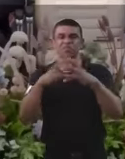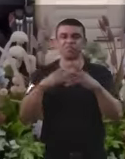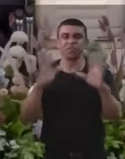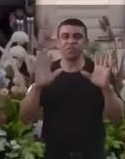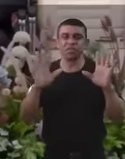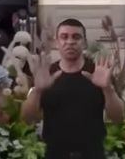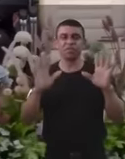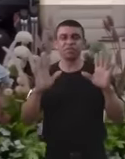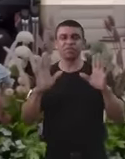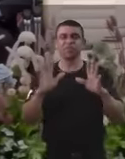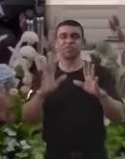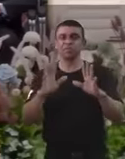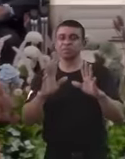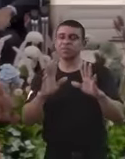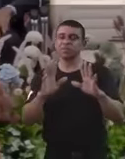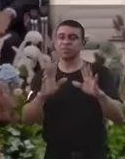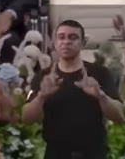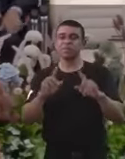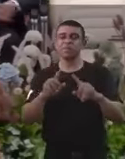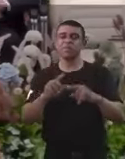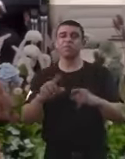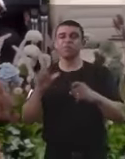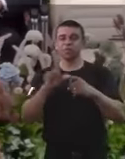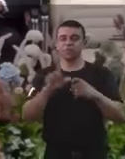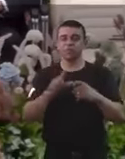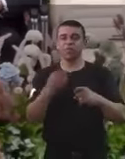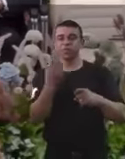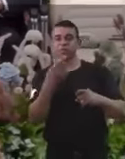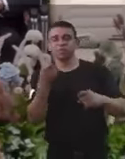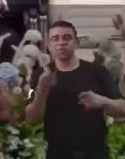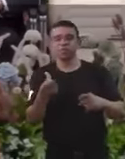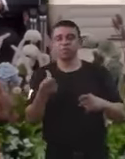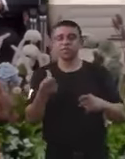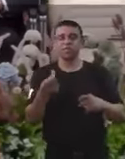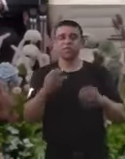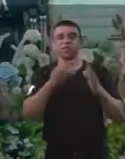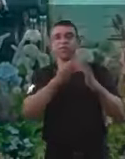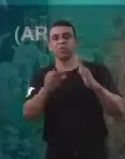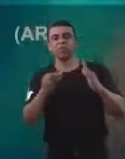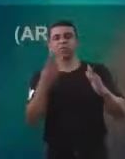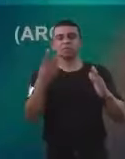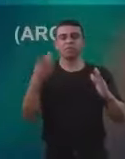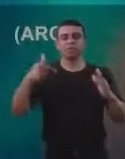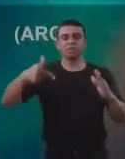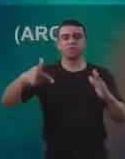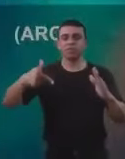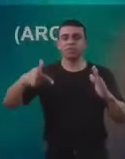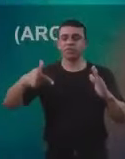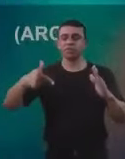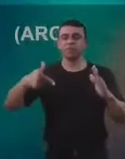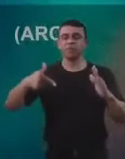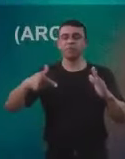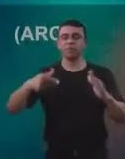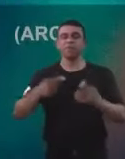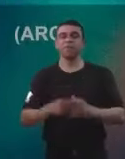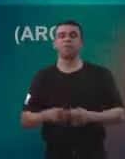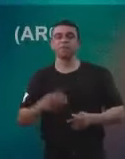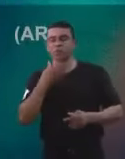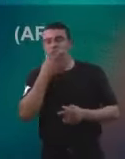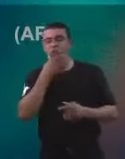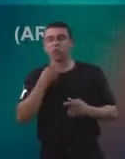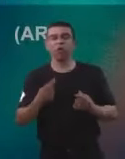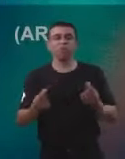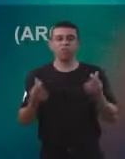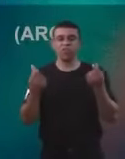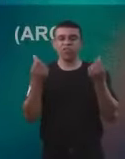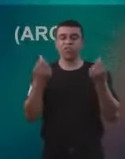Então tá bom, eu vou ler. Lucas 16, 27. E o rico, estando no inferno, disse, ó pai Abraão, me mande à casa de meu